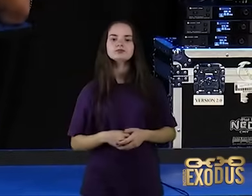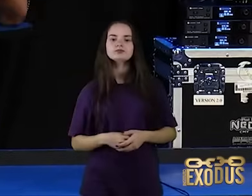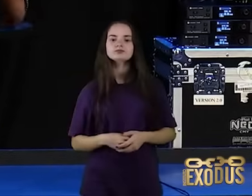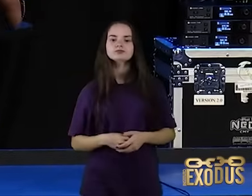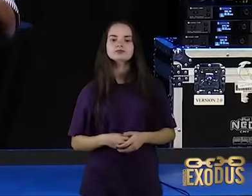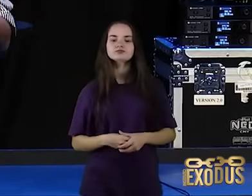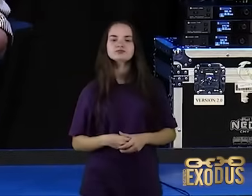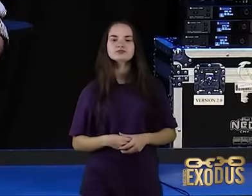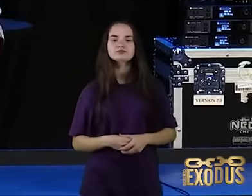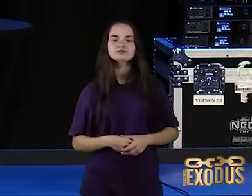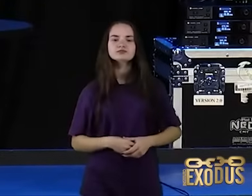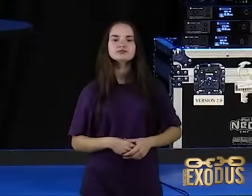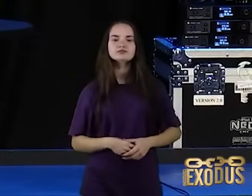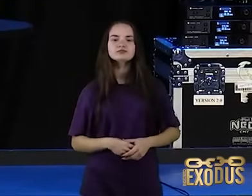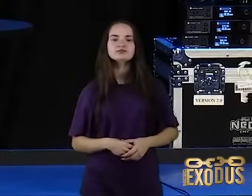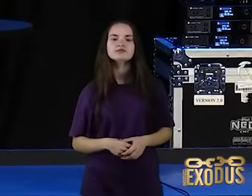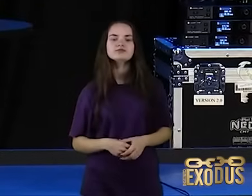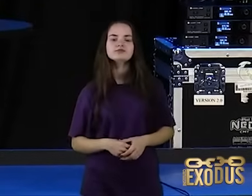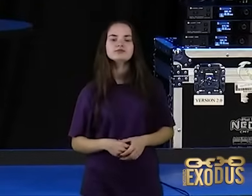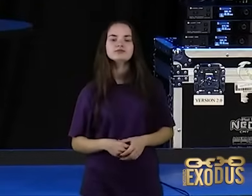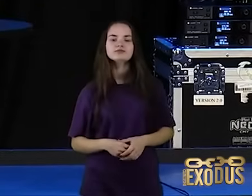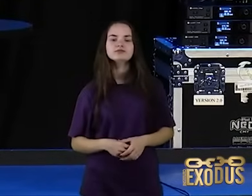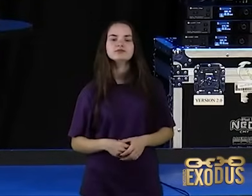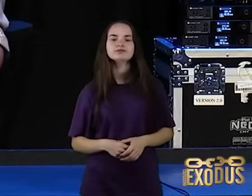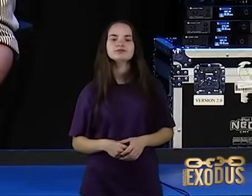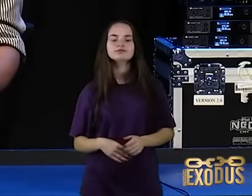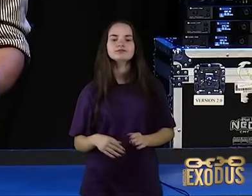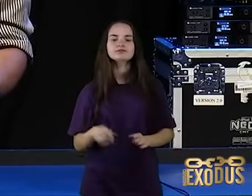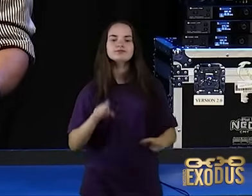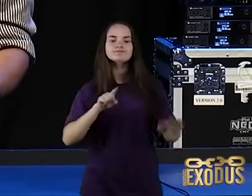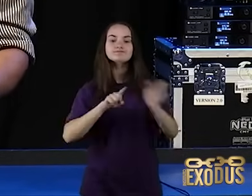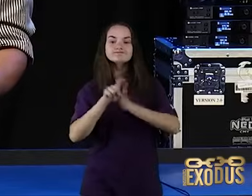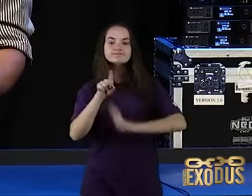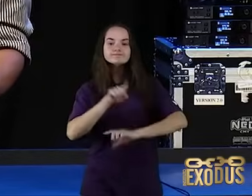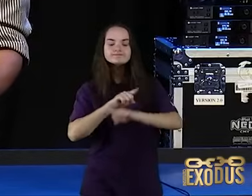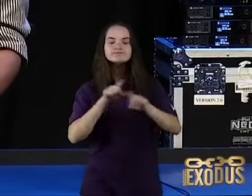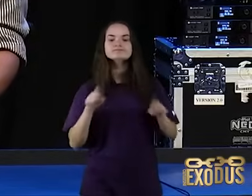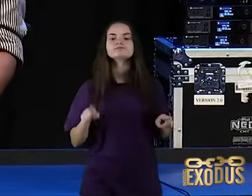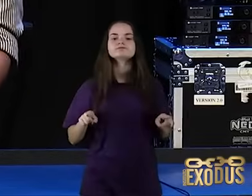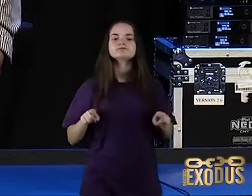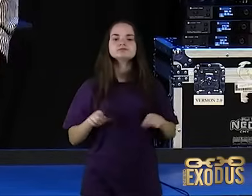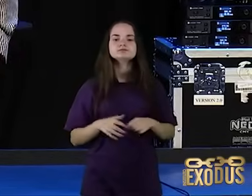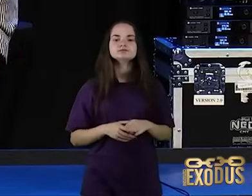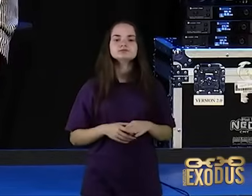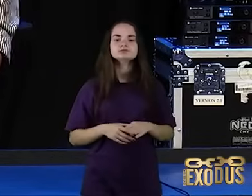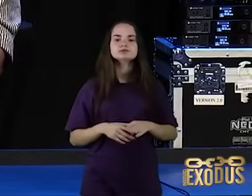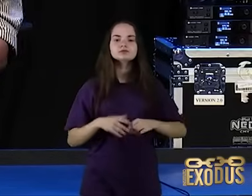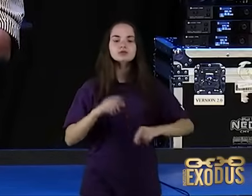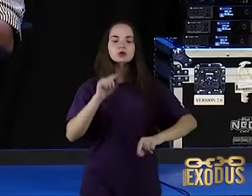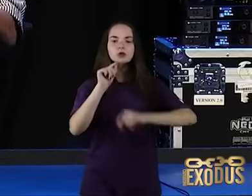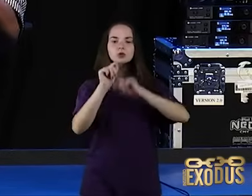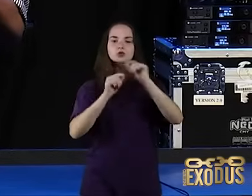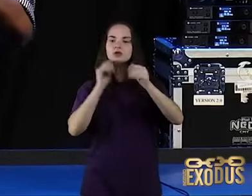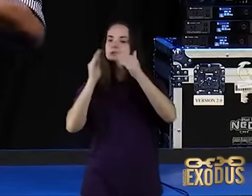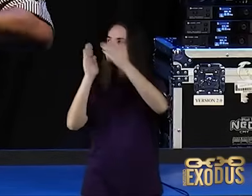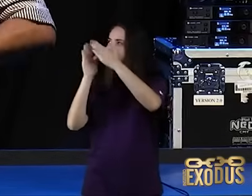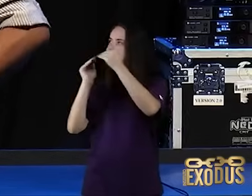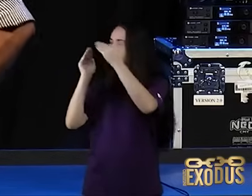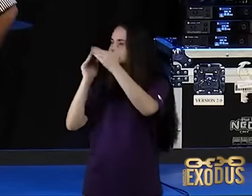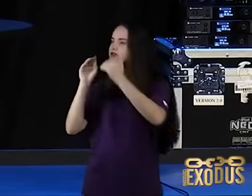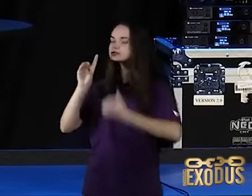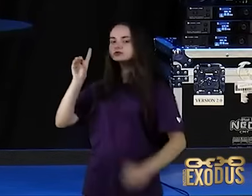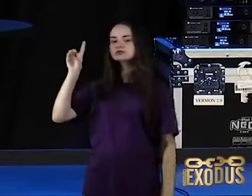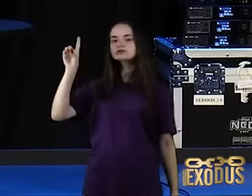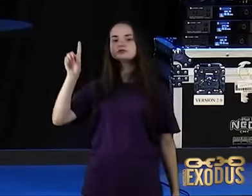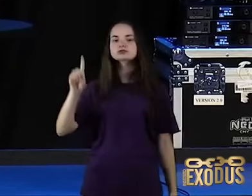momentos agradáveis do final do ano aí eu pergunto para você assim Quais são os teus pedidos chega no final do ano O que que você